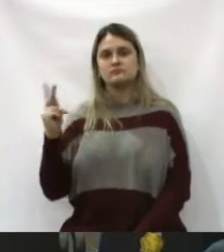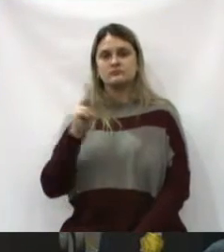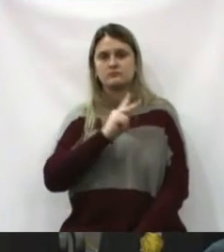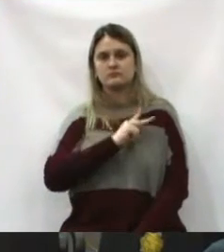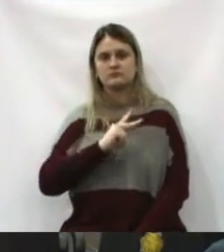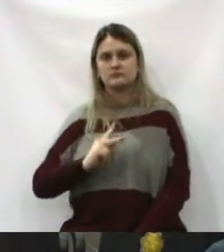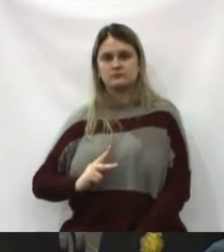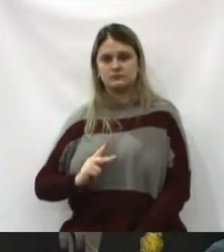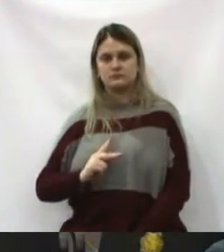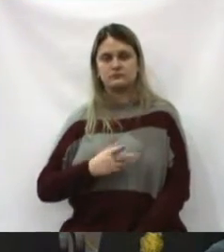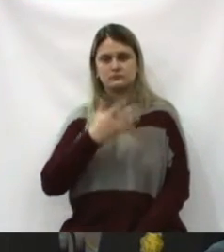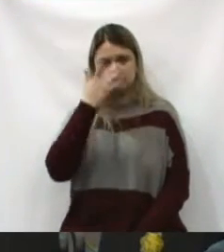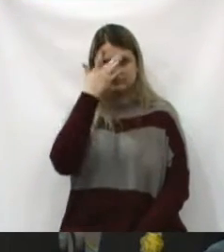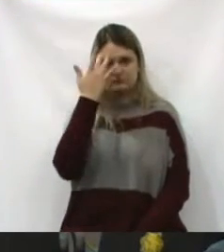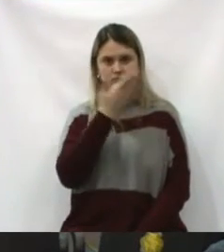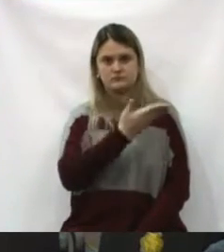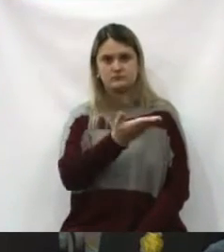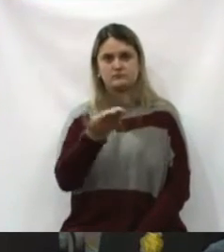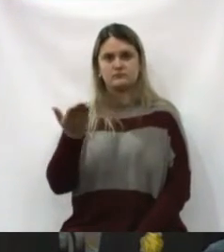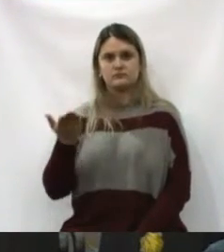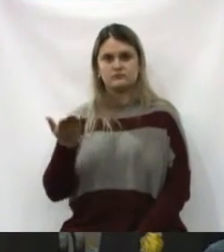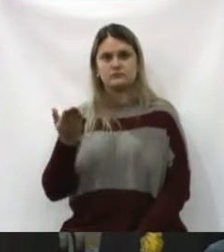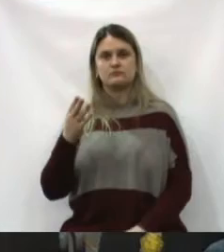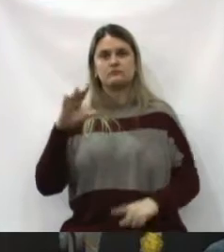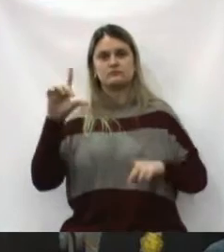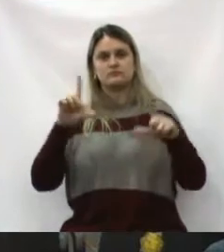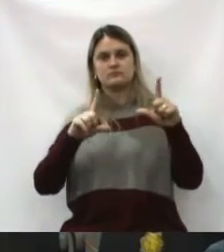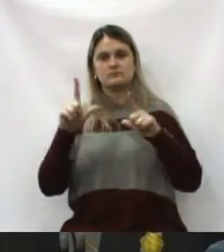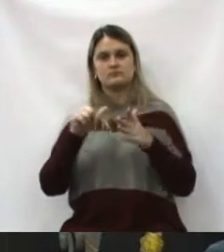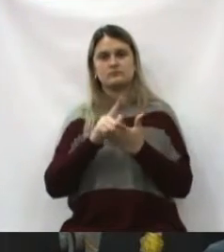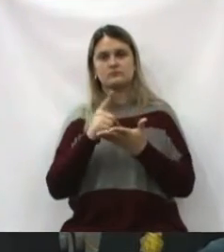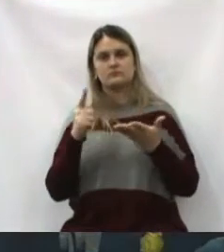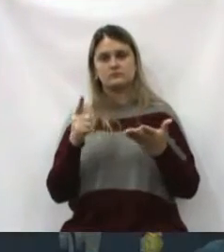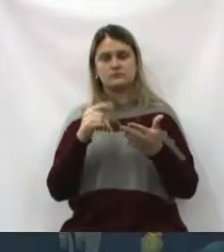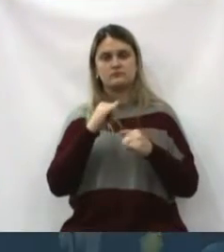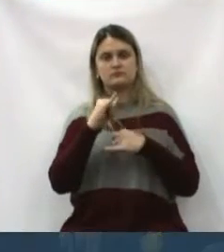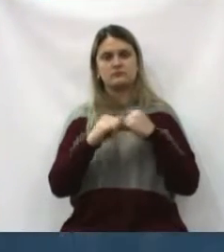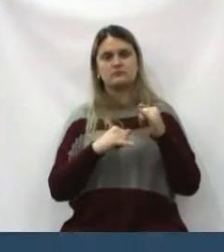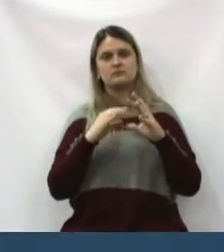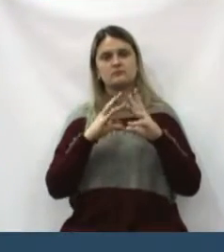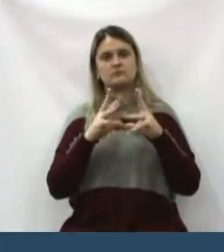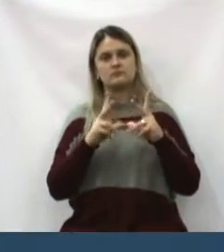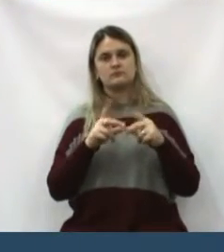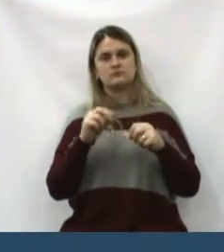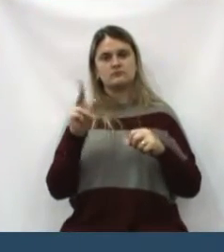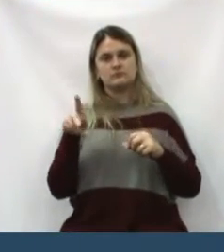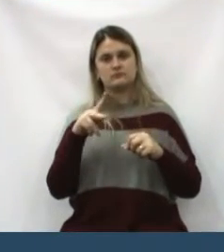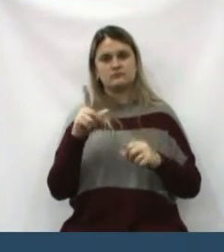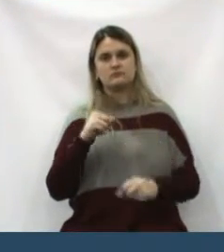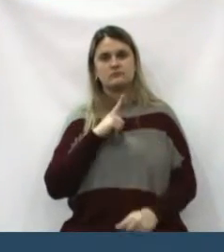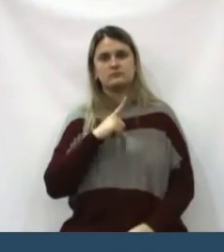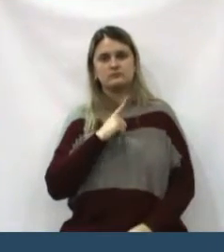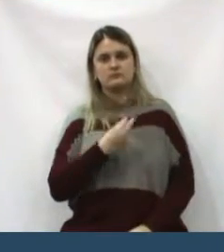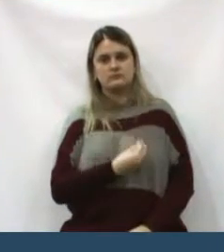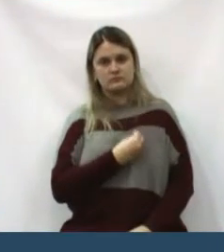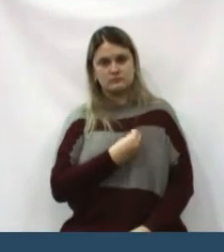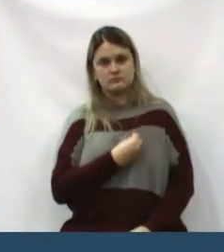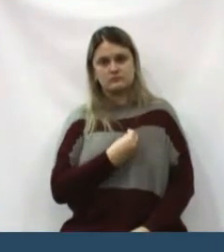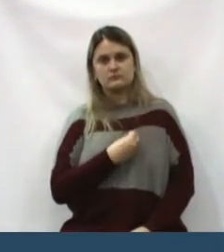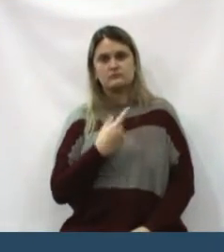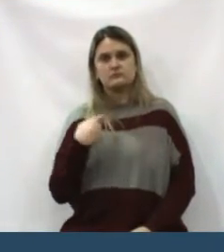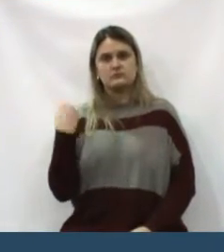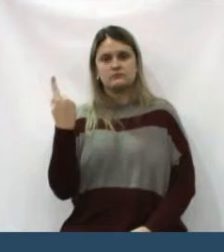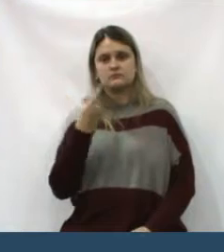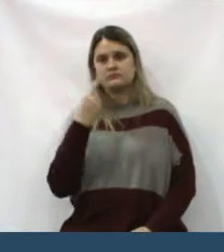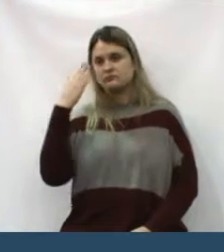Senhor presidente, munícipes presentes, imprensa falada e escrita, a todos os professores que estão presentes, as